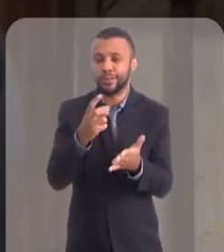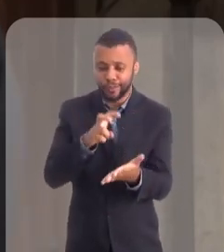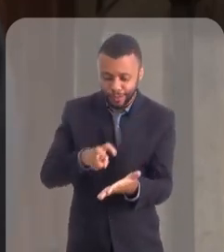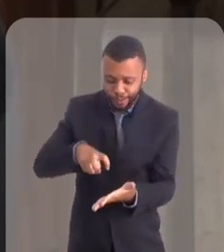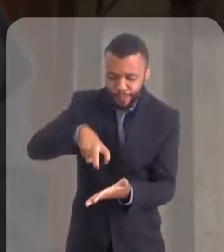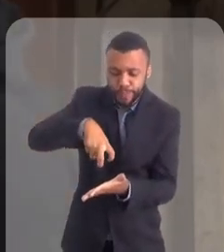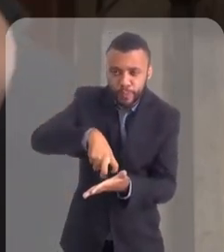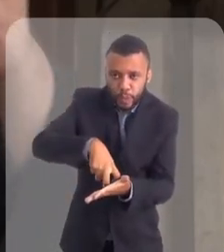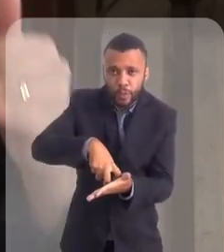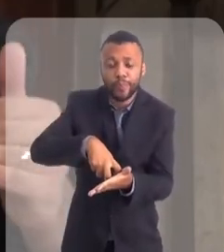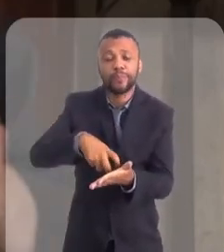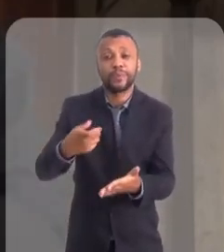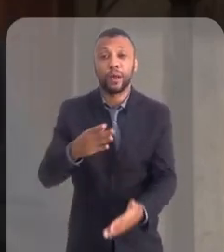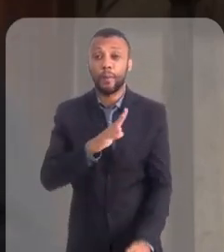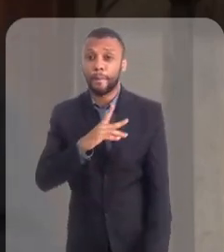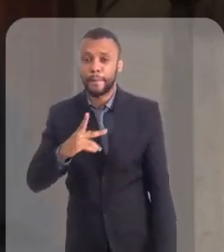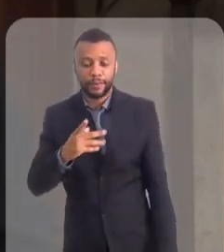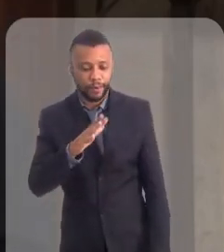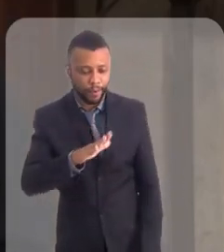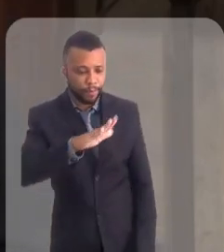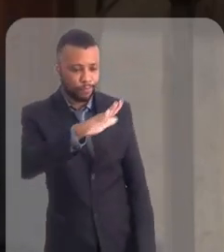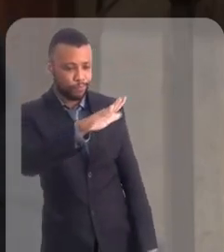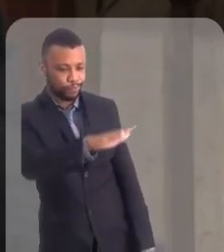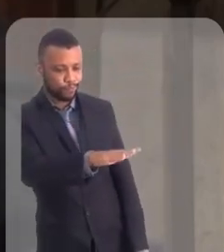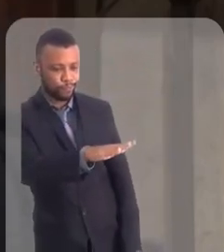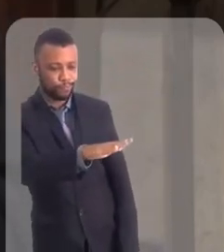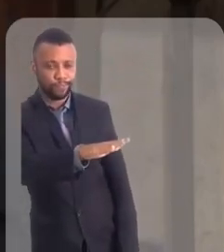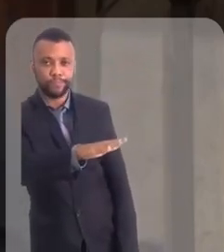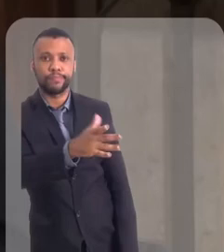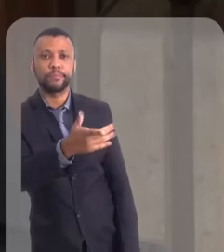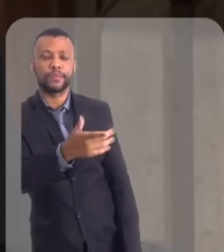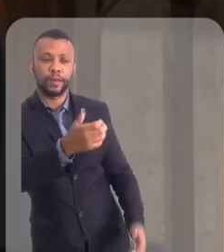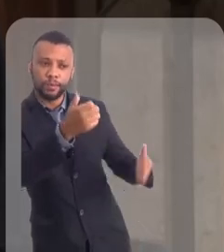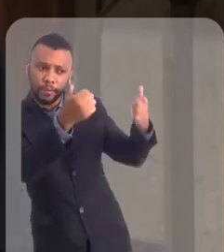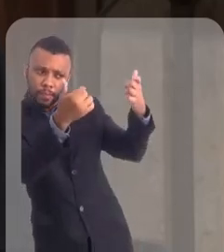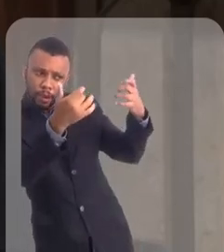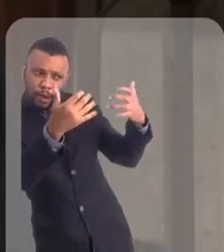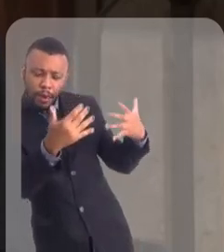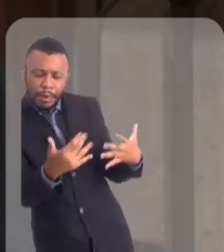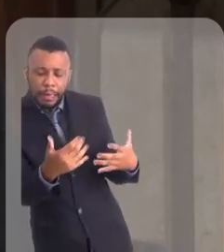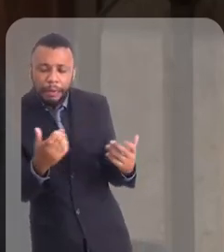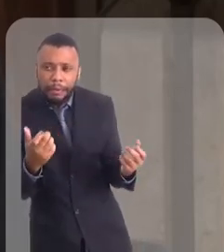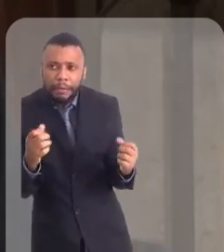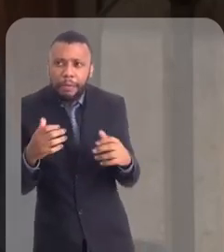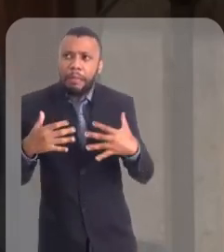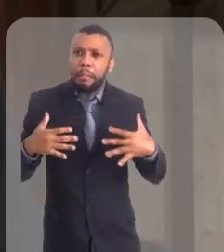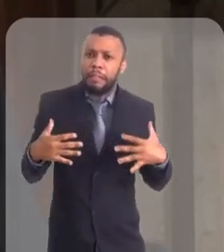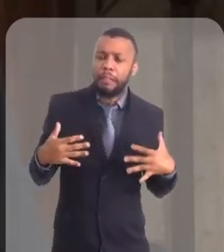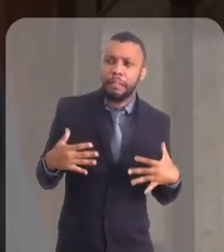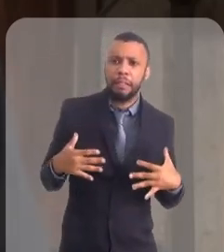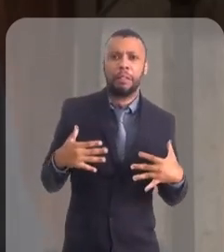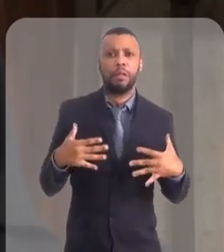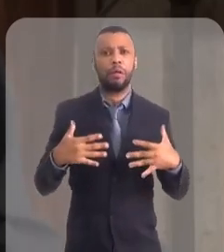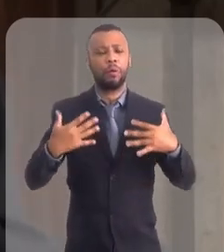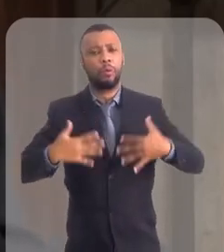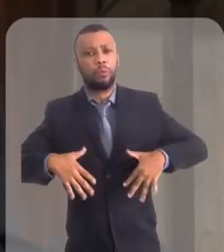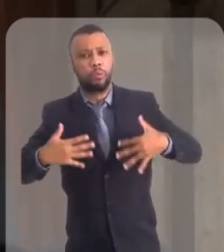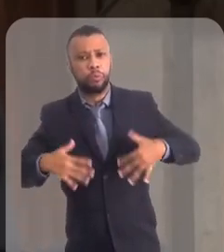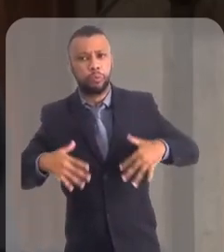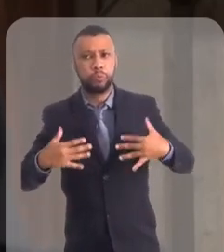aqui, nesse altar, quando fico de joelhos, né, e o bispo coloca a mão sobre a minha cabeça, olha, vou lhe dizer, Luzia,